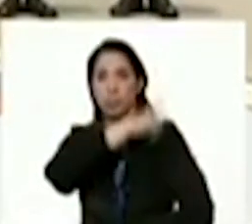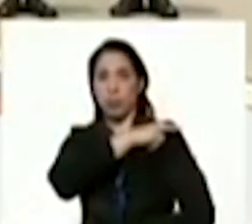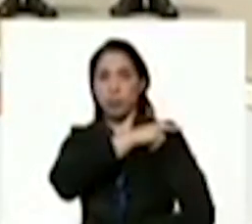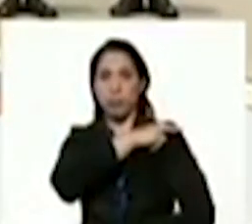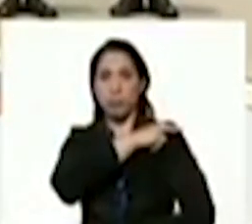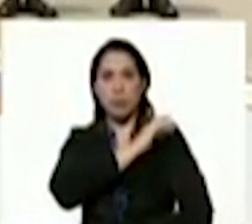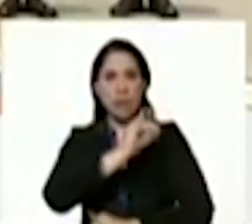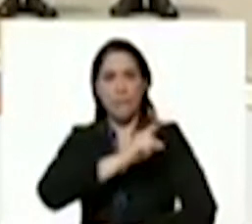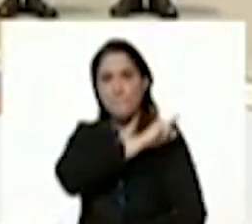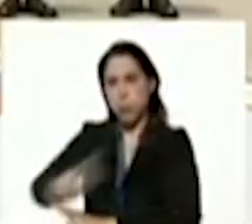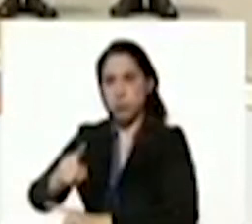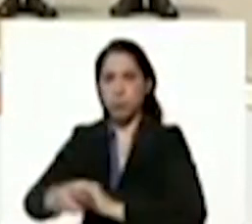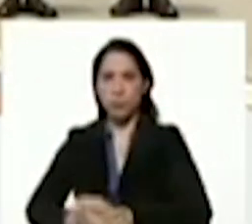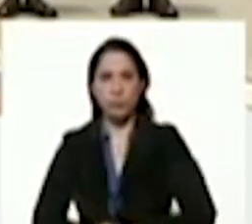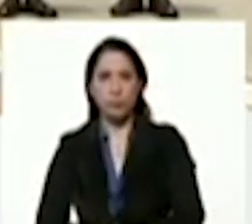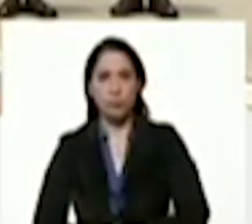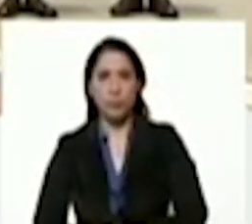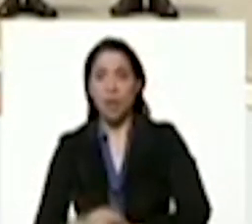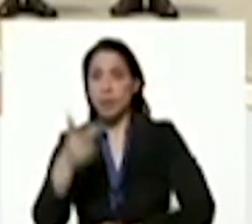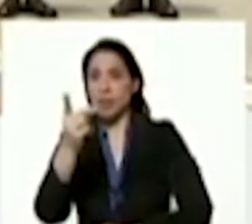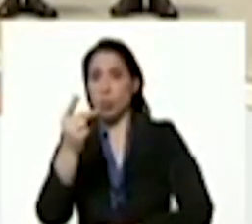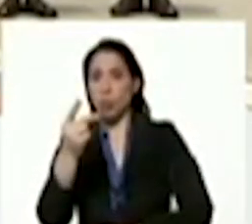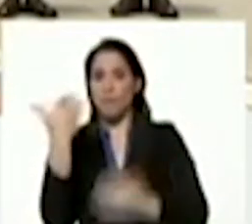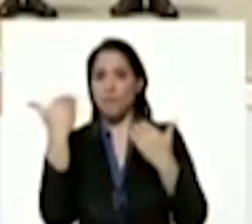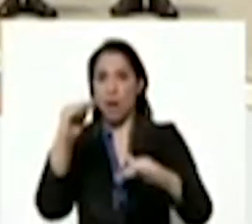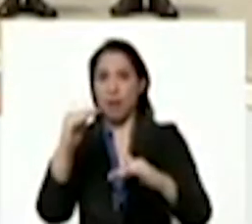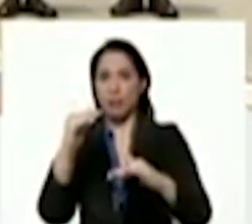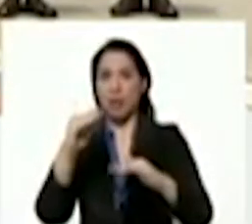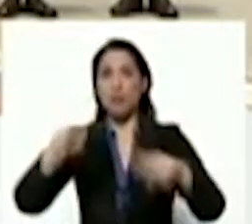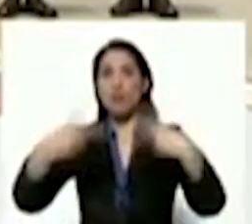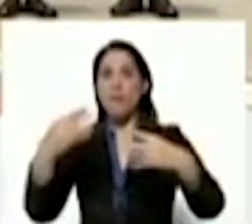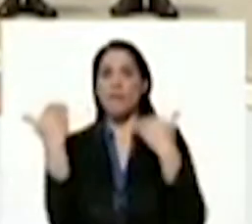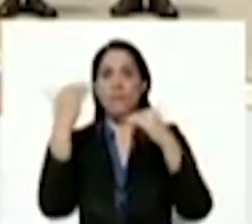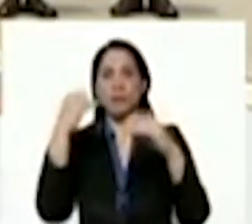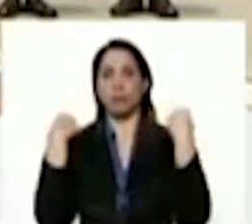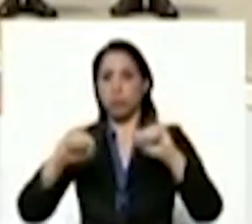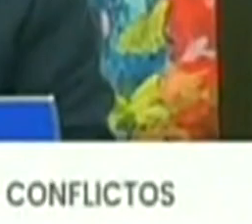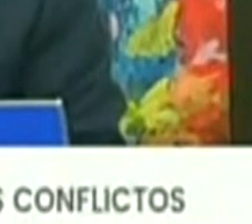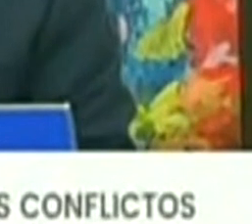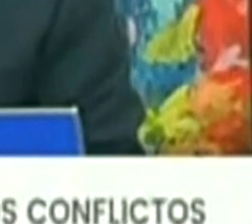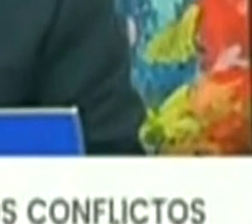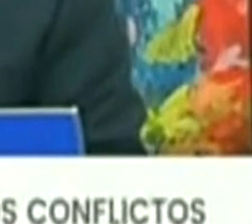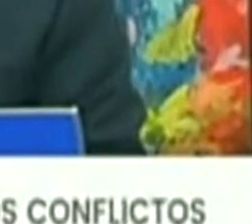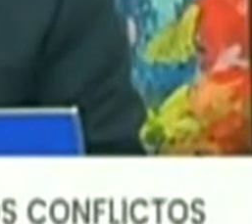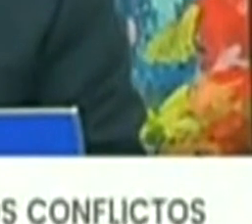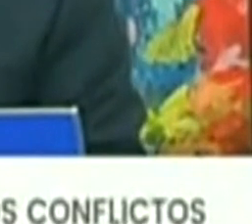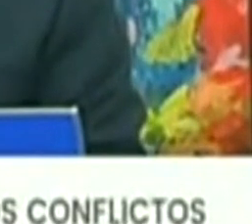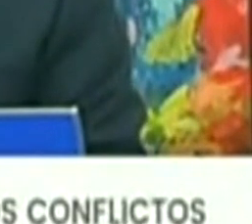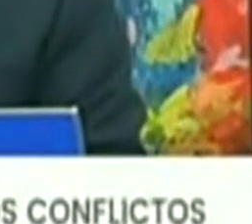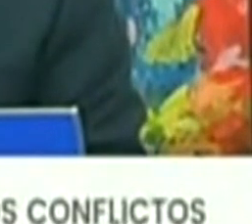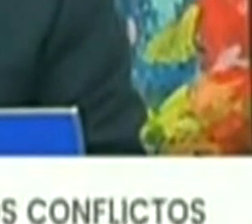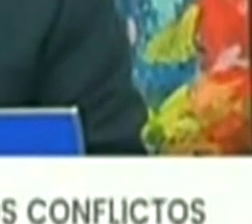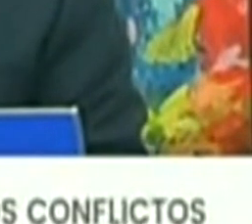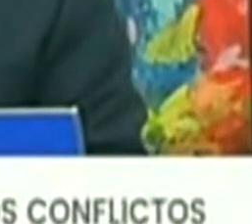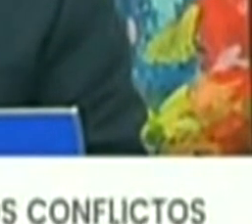entrar na costa por Macuto, no norte do país, a 40 minutos de Caracas por terra. Segundo o presidente Nicolás Maduro, o principal